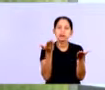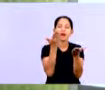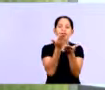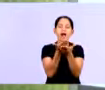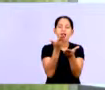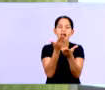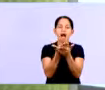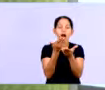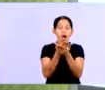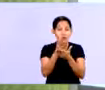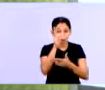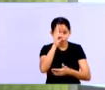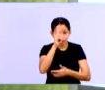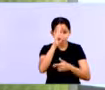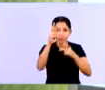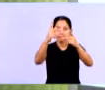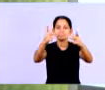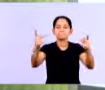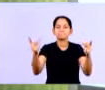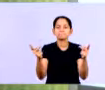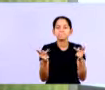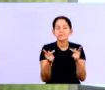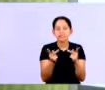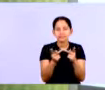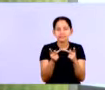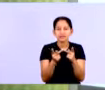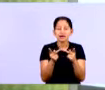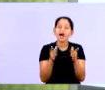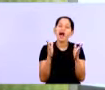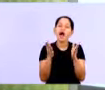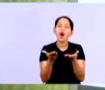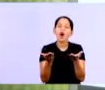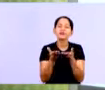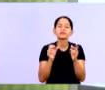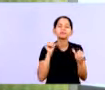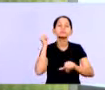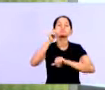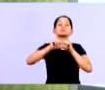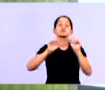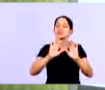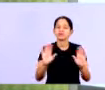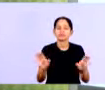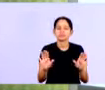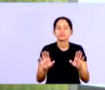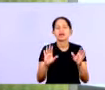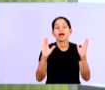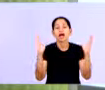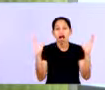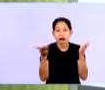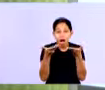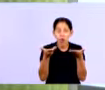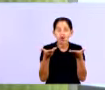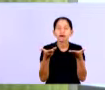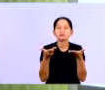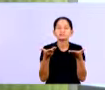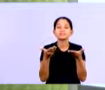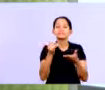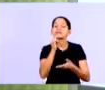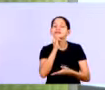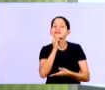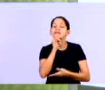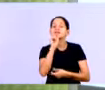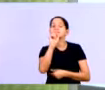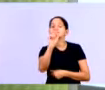uma pizzaria, né? Agora, no final da aula, a gente vai fazer uma diversificação, Denise. A gente vai investir numa